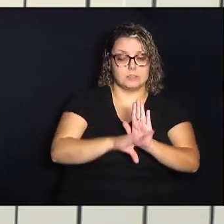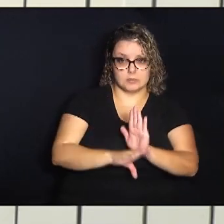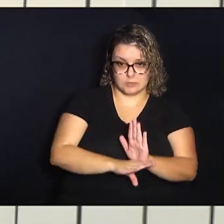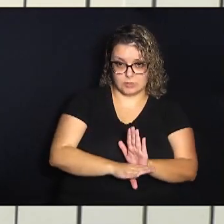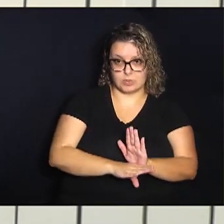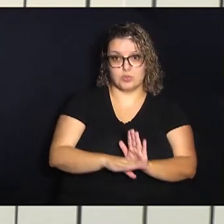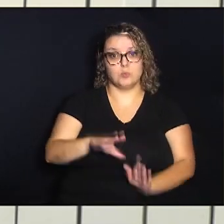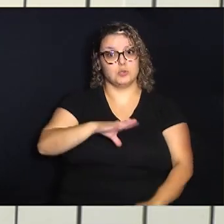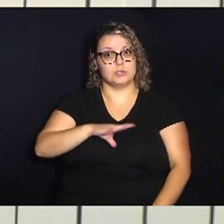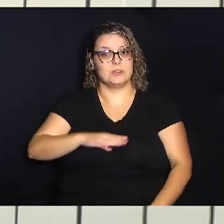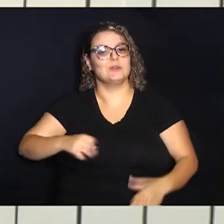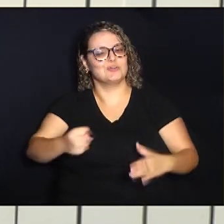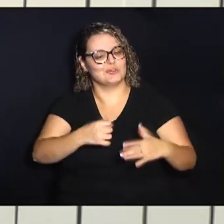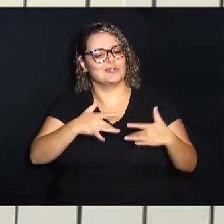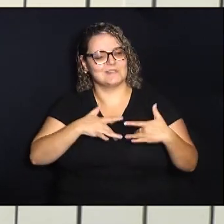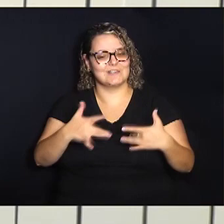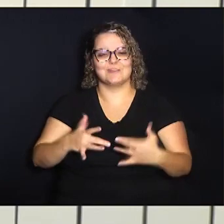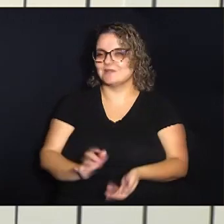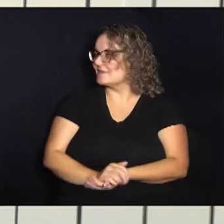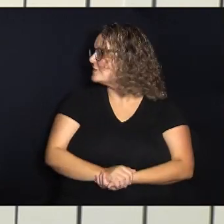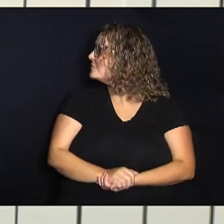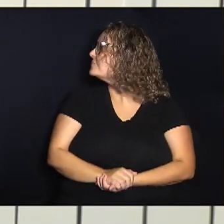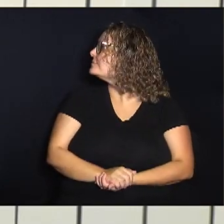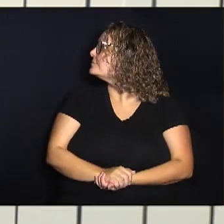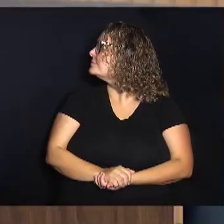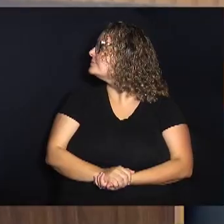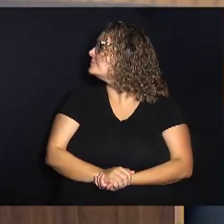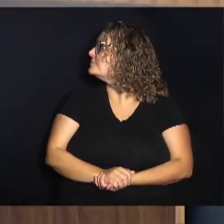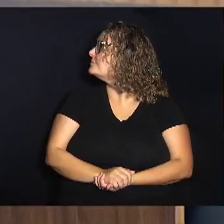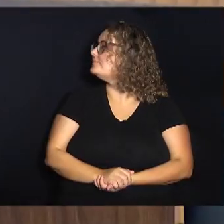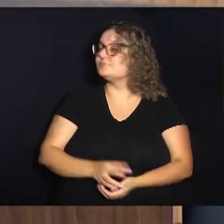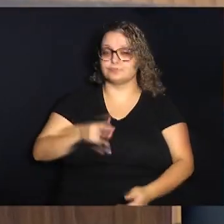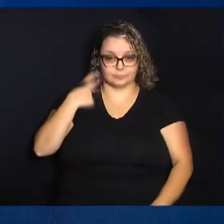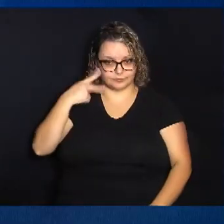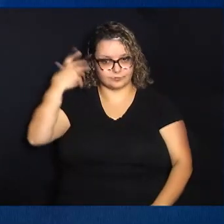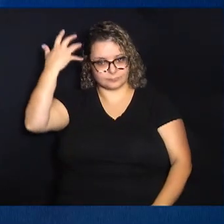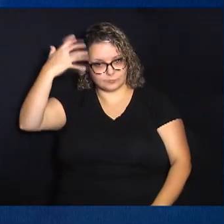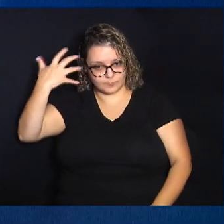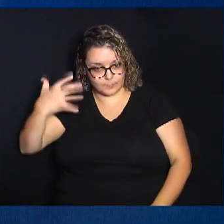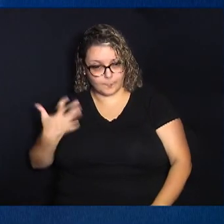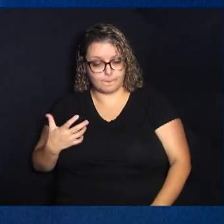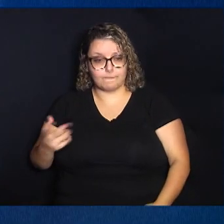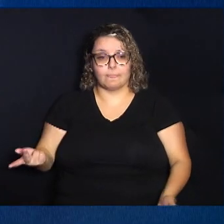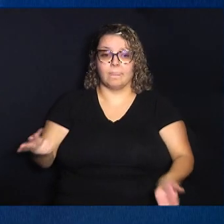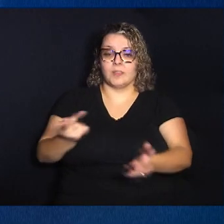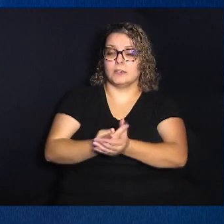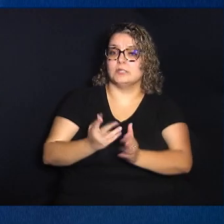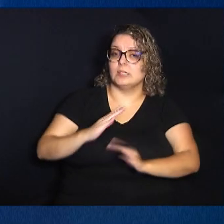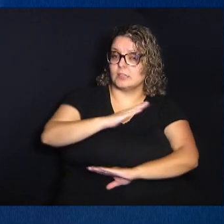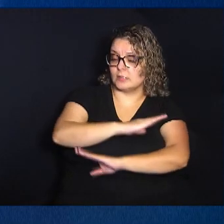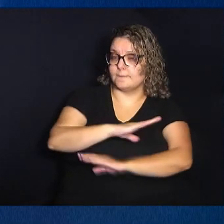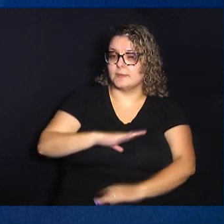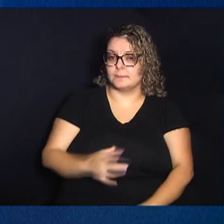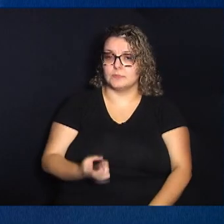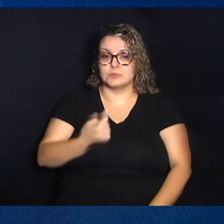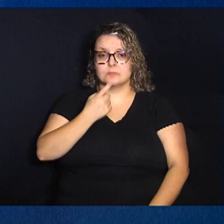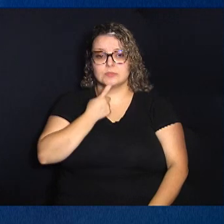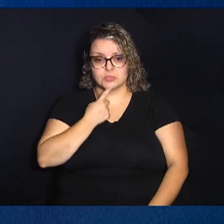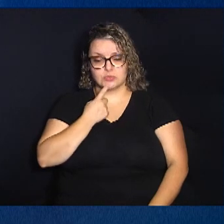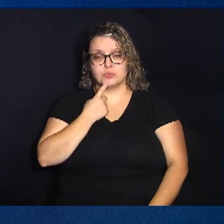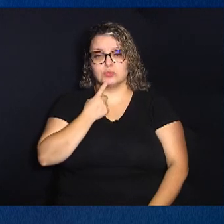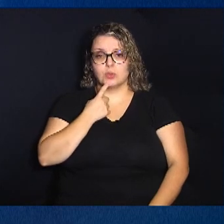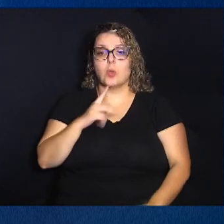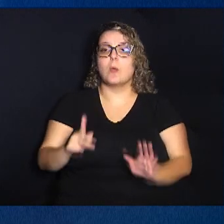de cozinhas solidárias. A vereadora Guida Calisto protocolou na Câmara Municipal de Campinas